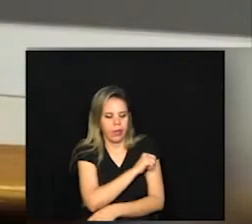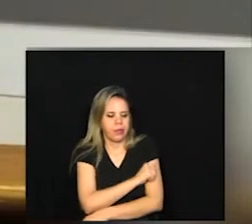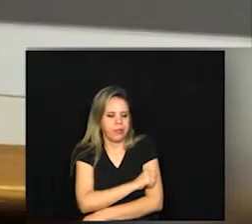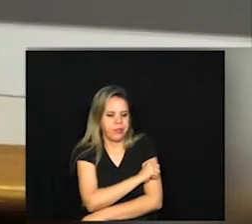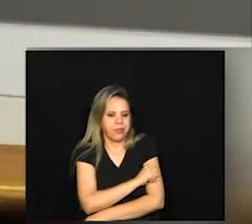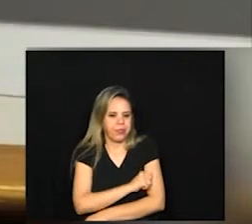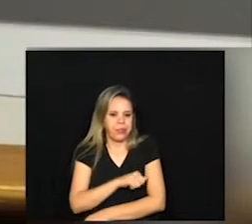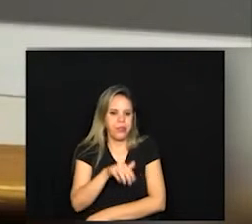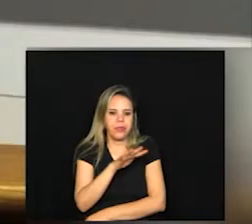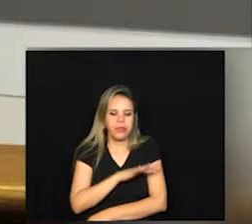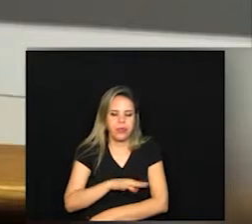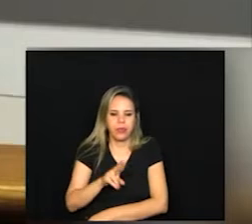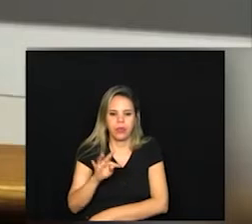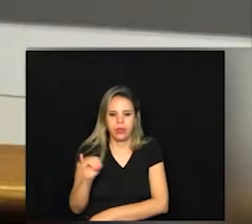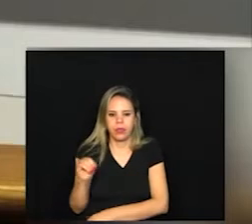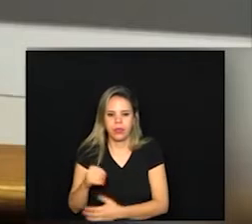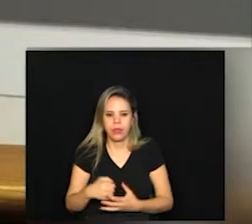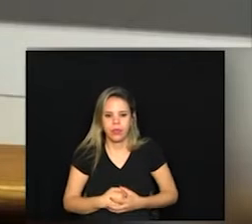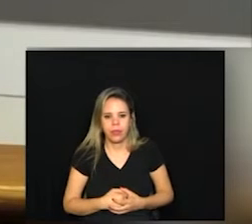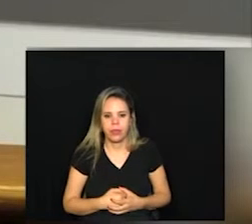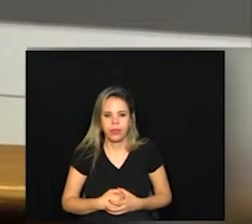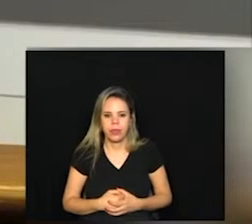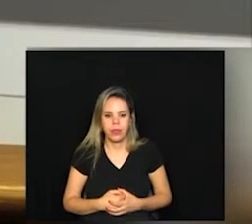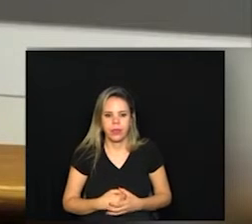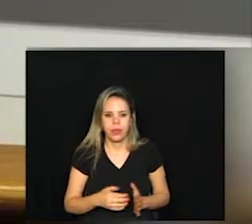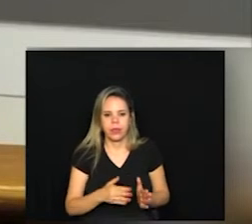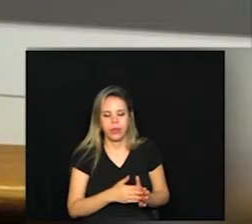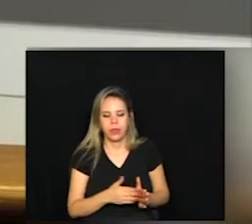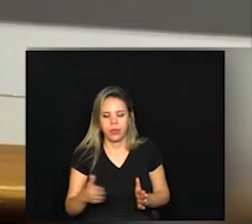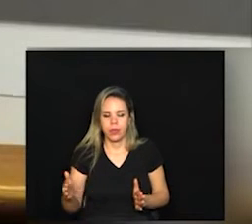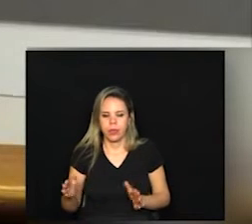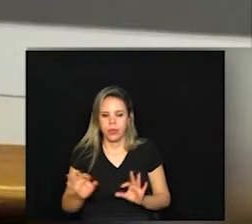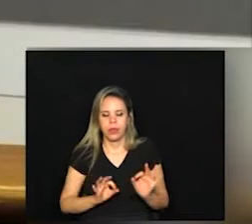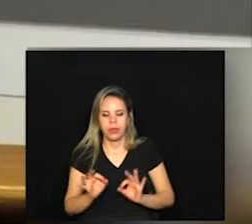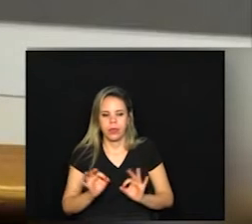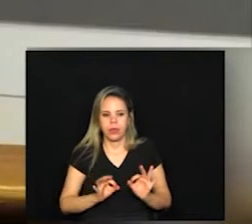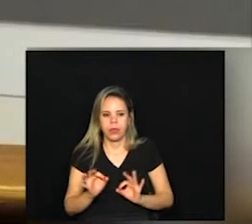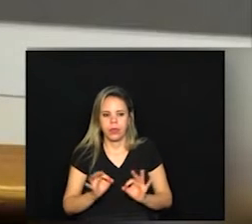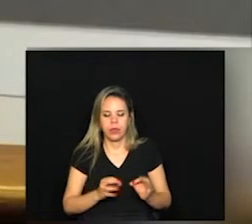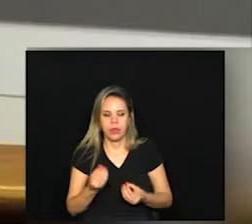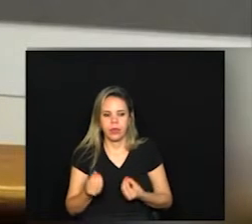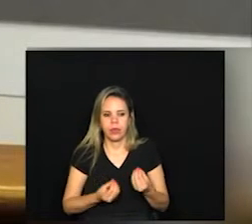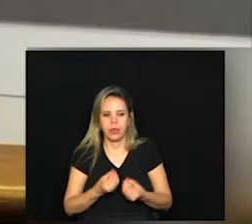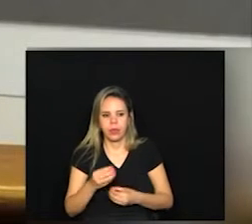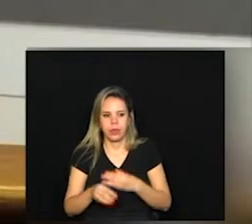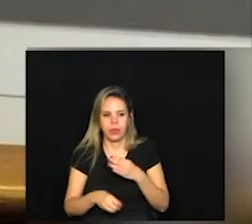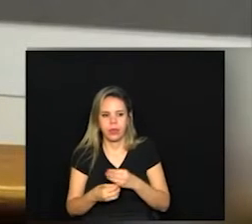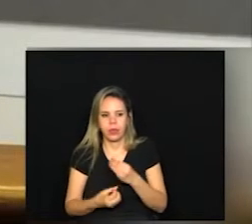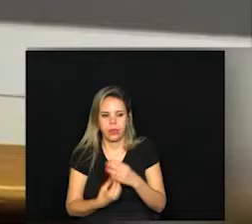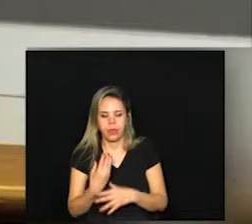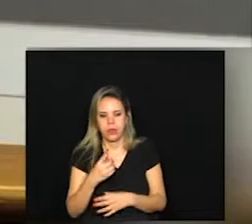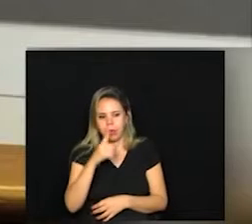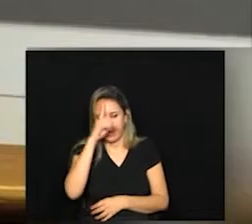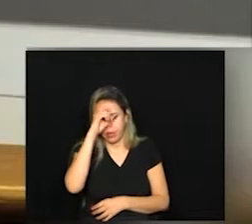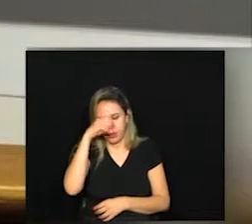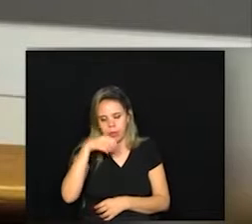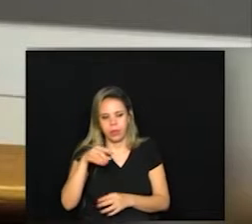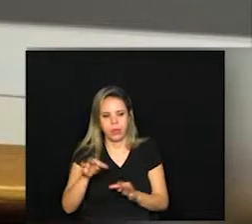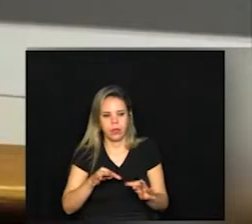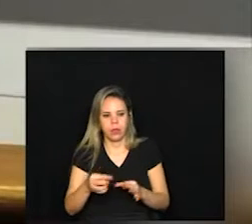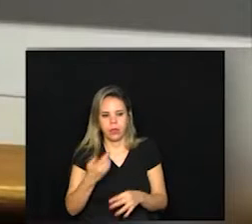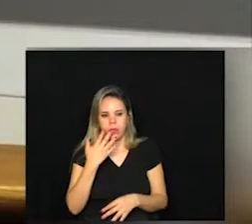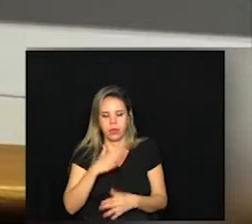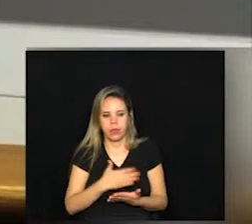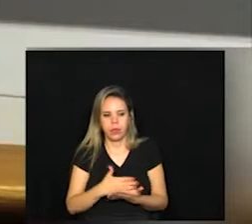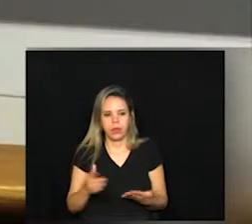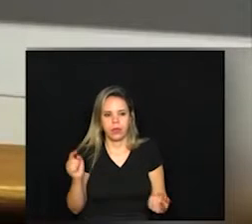e a UTI. E vamos, nesse período, fazer o planejamento de como será implantado o hospital pediátrico. A ideia inicial,